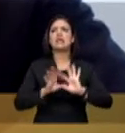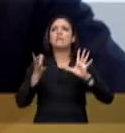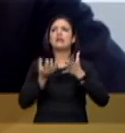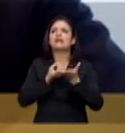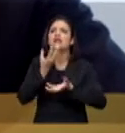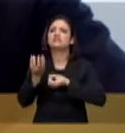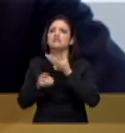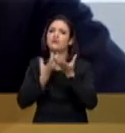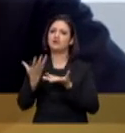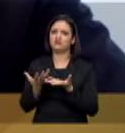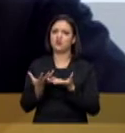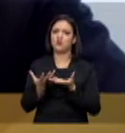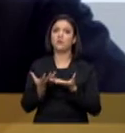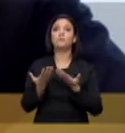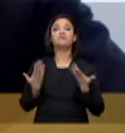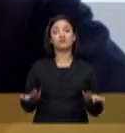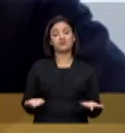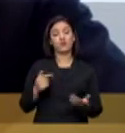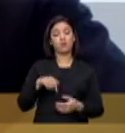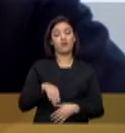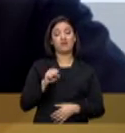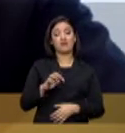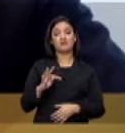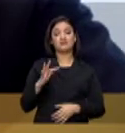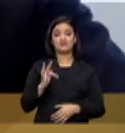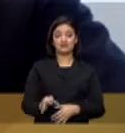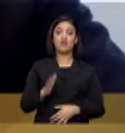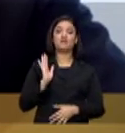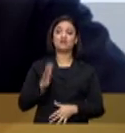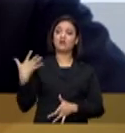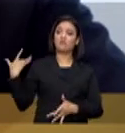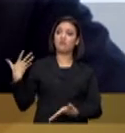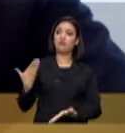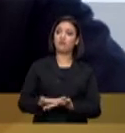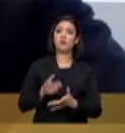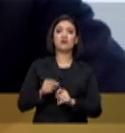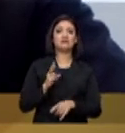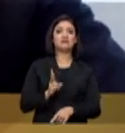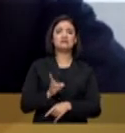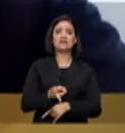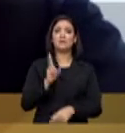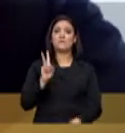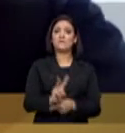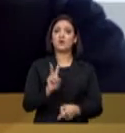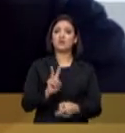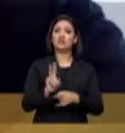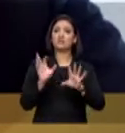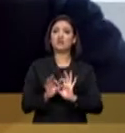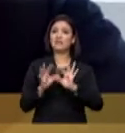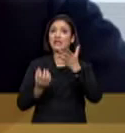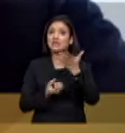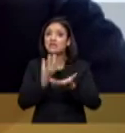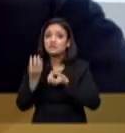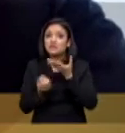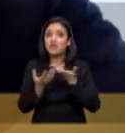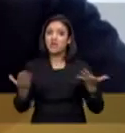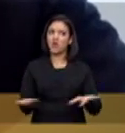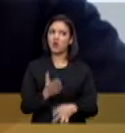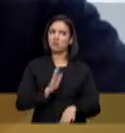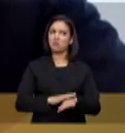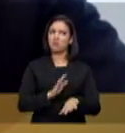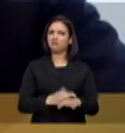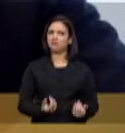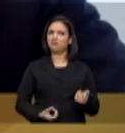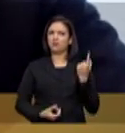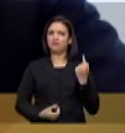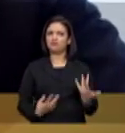O Supremo, principalmente nos últimos anos, tem sido guardião da liberdade de expressão nestes tempos absolutamente estranhos que